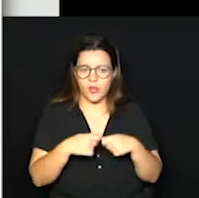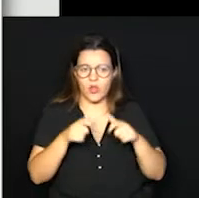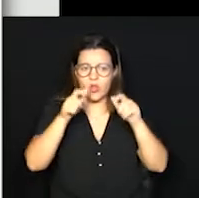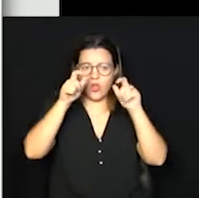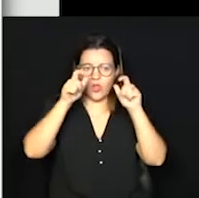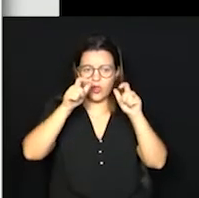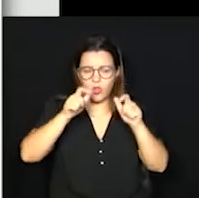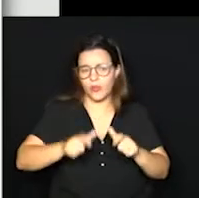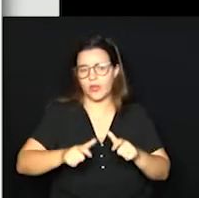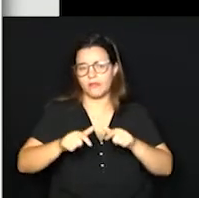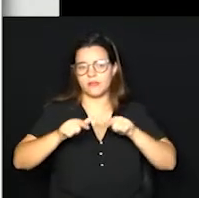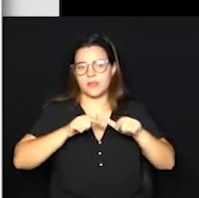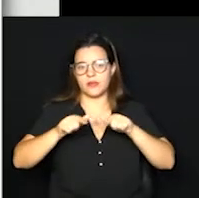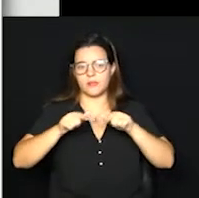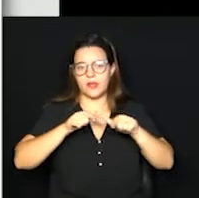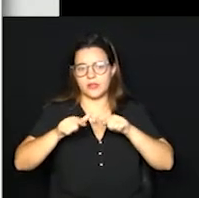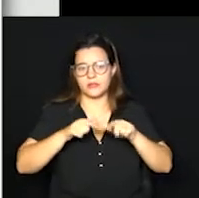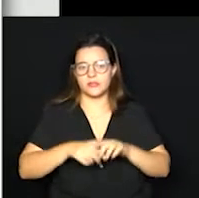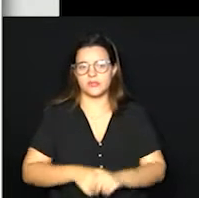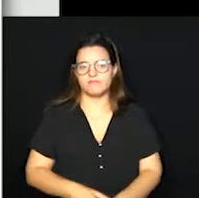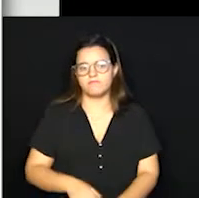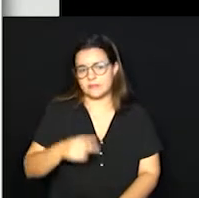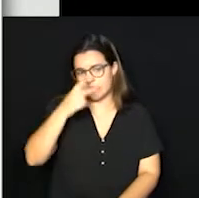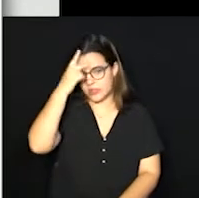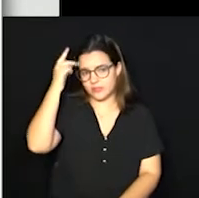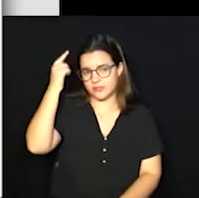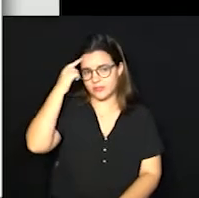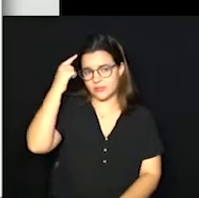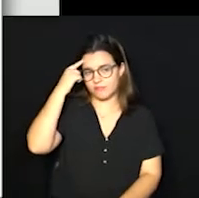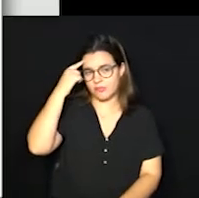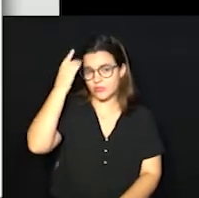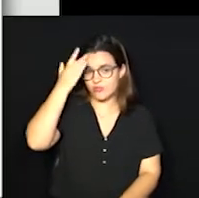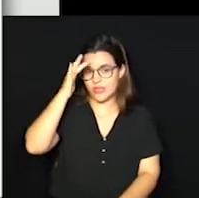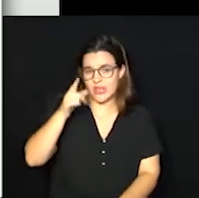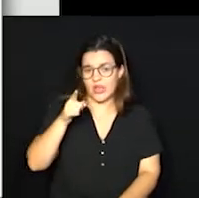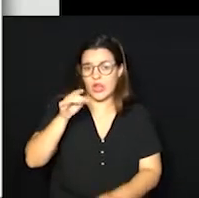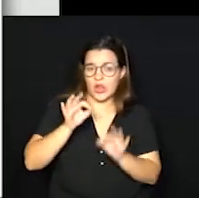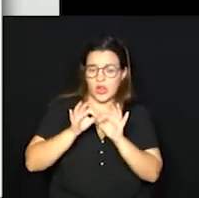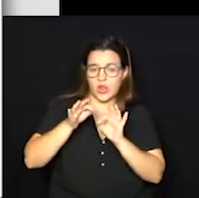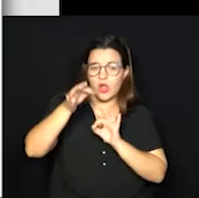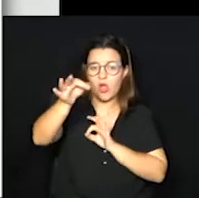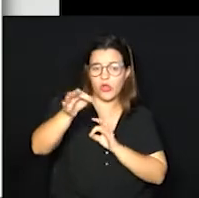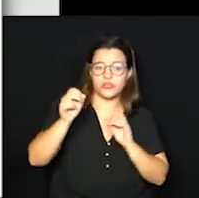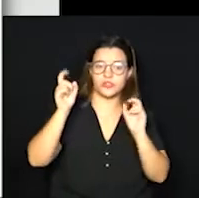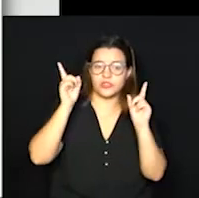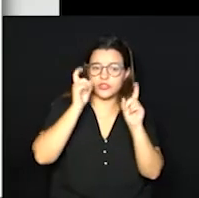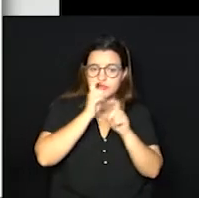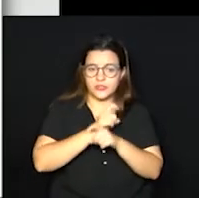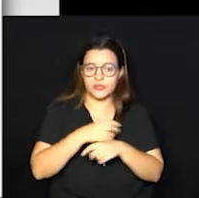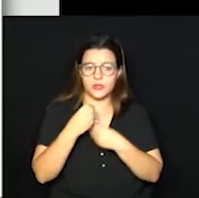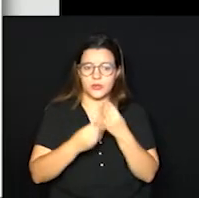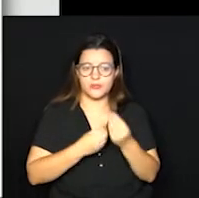vai trabalhar, para a pessoa até pensar, olha, eu não sei se eu posso ir até lá, para mim é difícil. Tem uma vaga